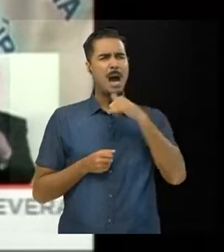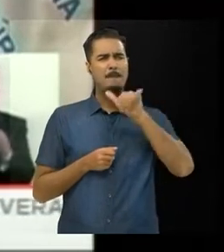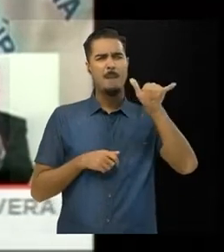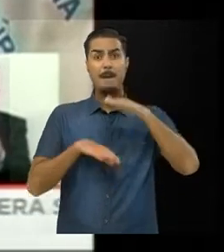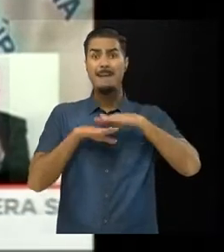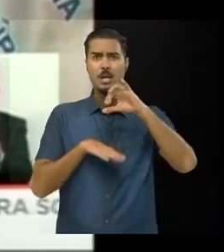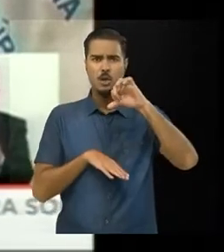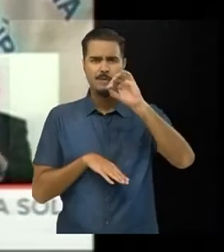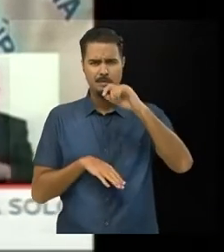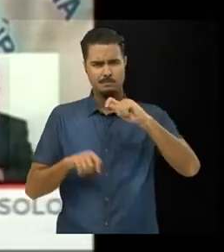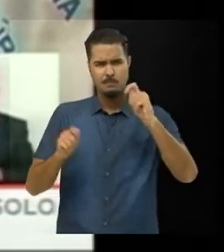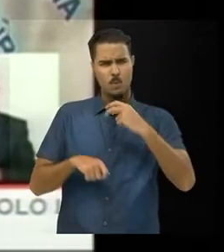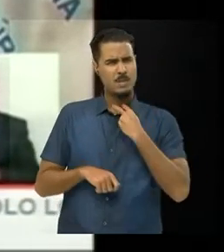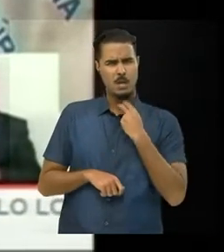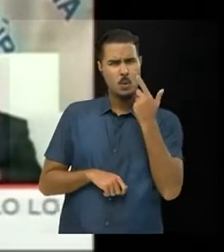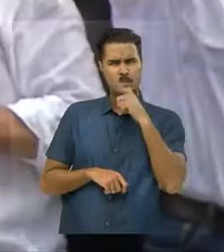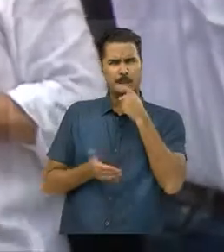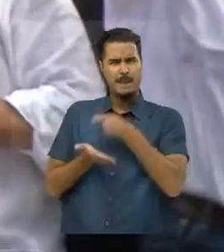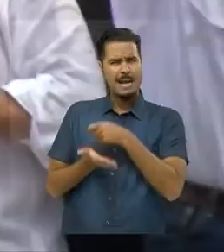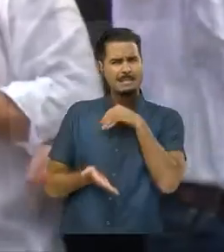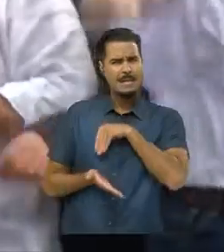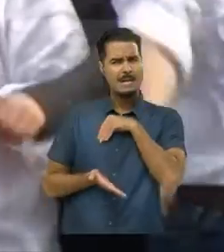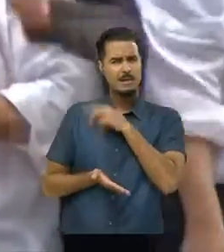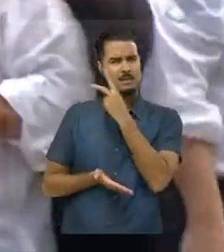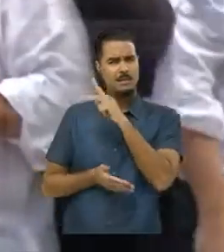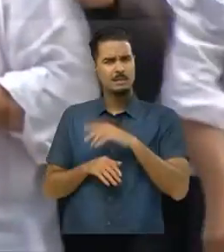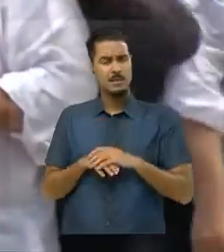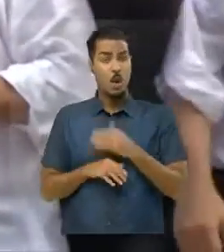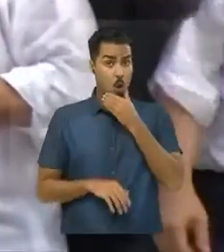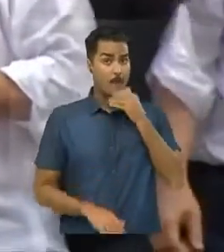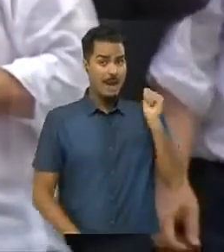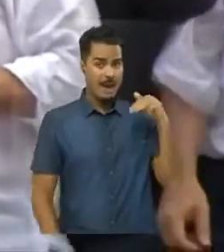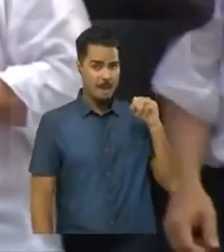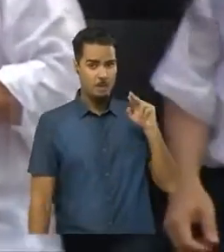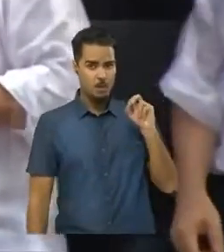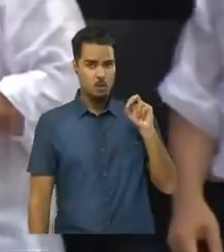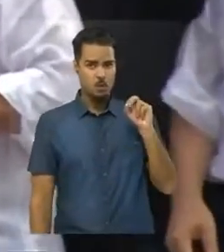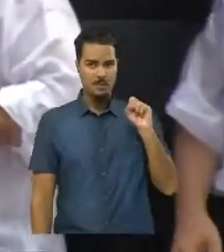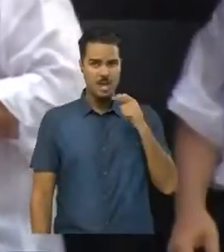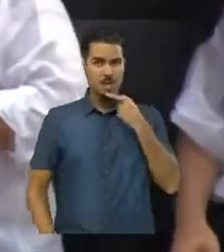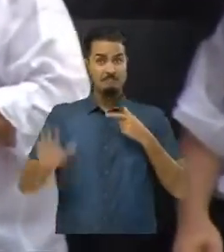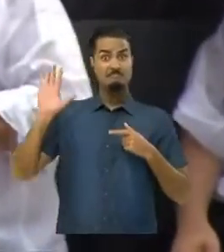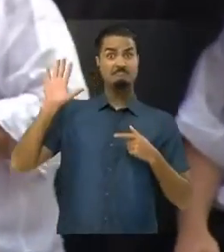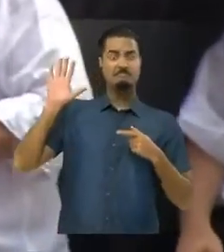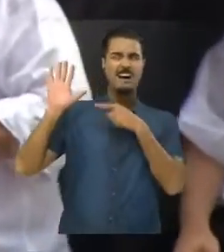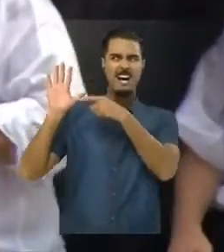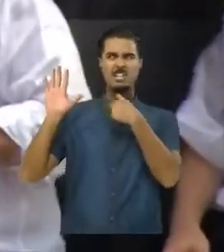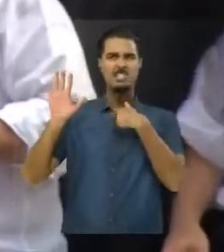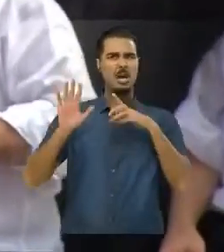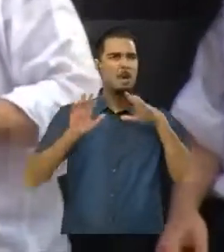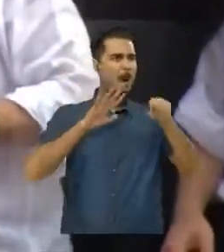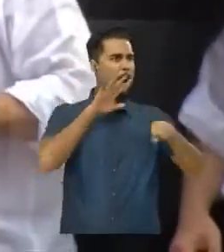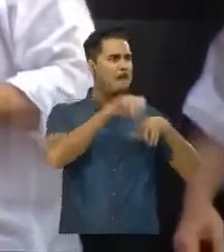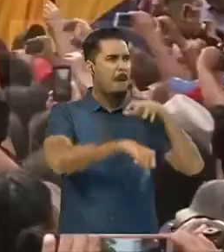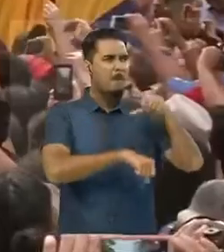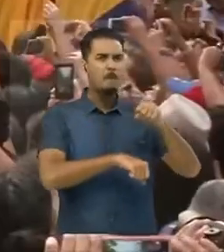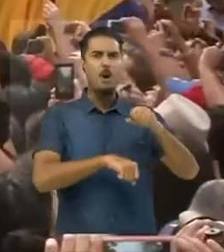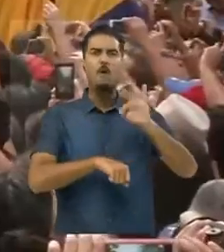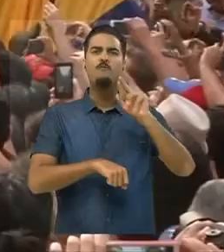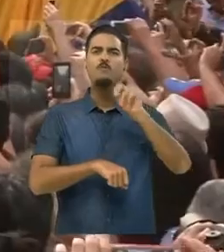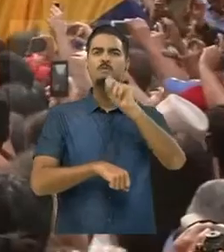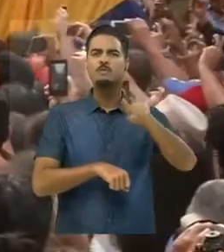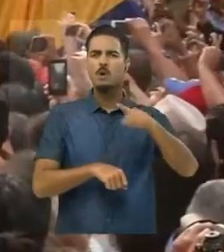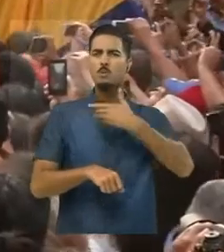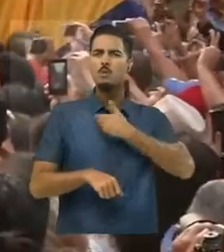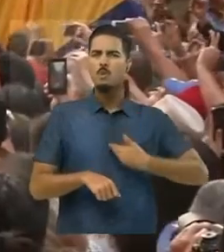que não seria capaz de pagar com seu salário. Amoroso disse ainda que o líder opositor usurpou funções públicas e realizou ações junto